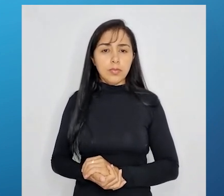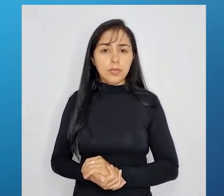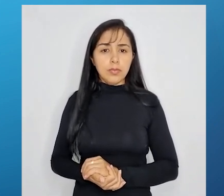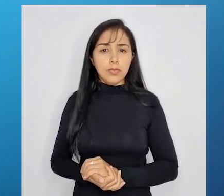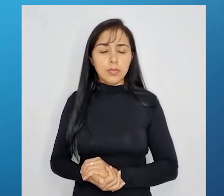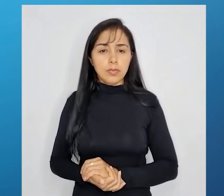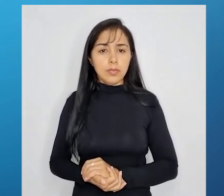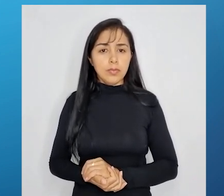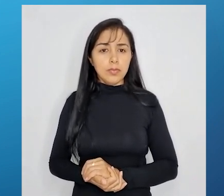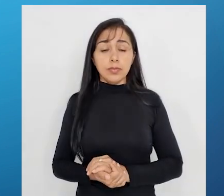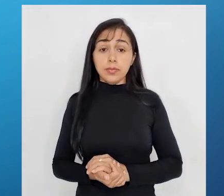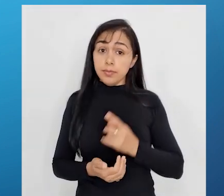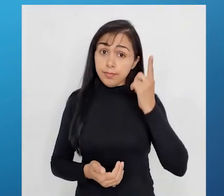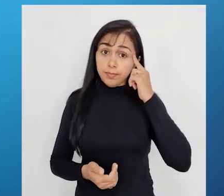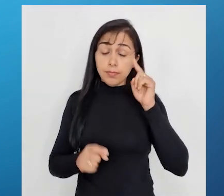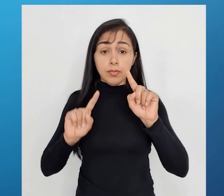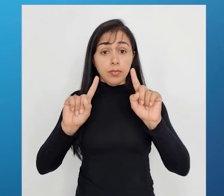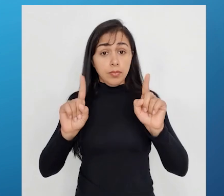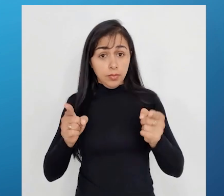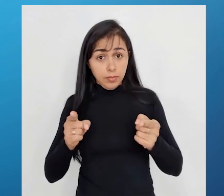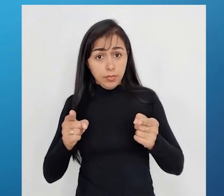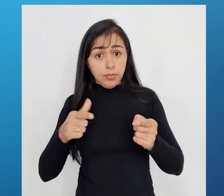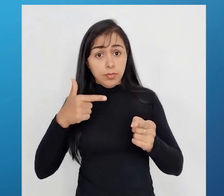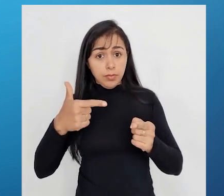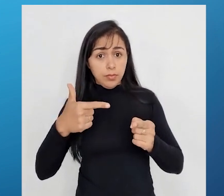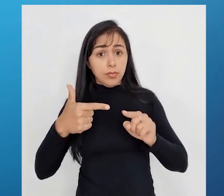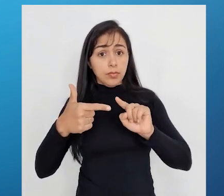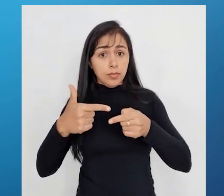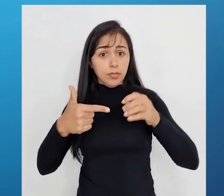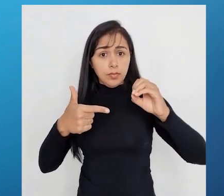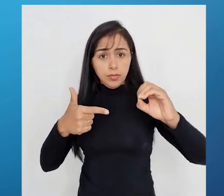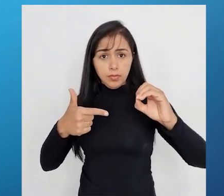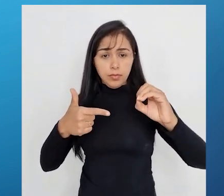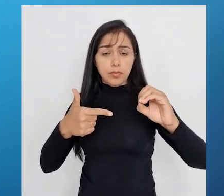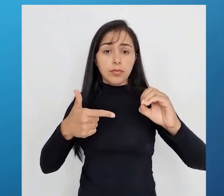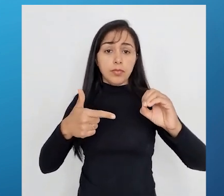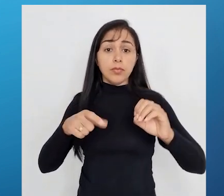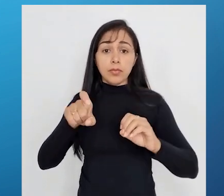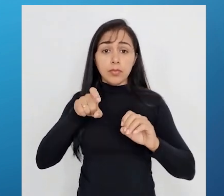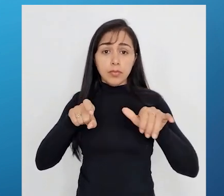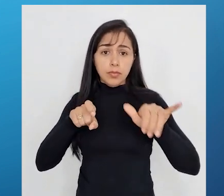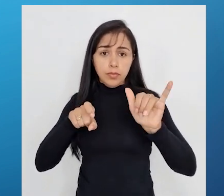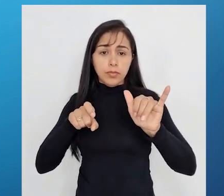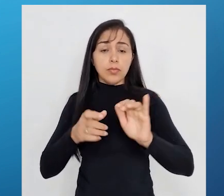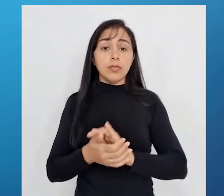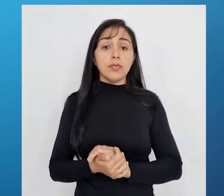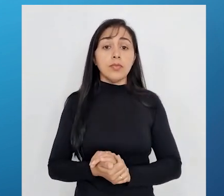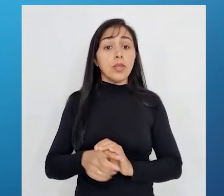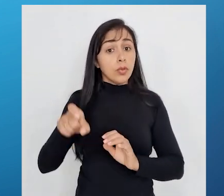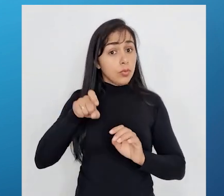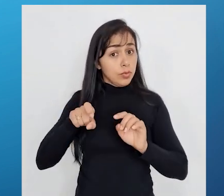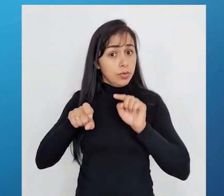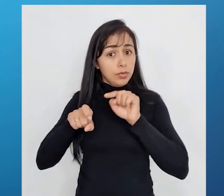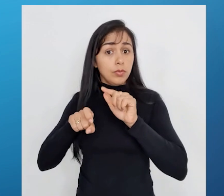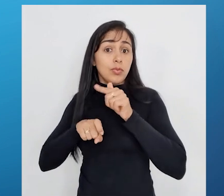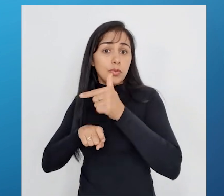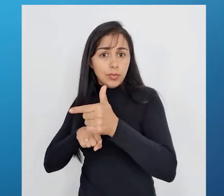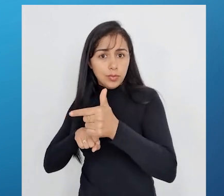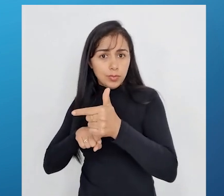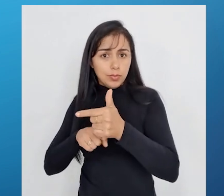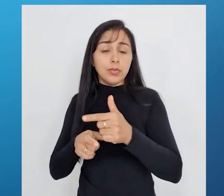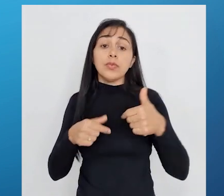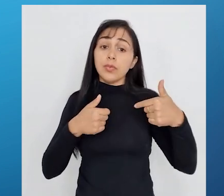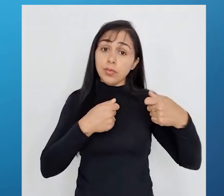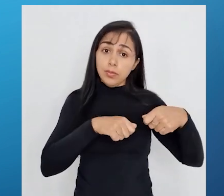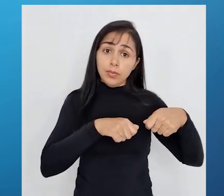uma solução 2 e 0. Veja só, quando o x for 2, o y vai